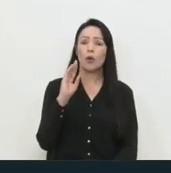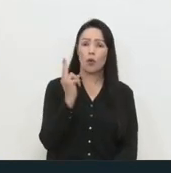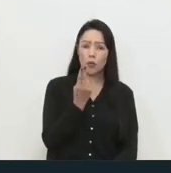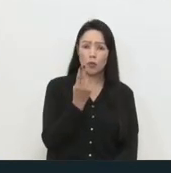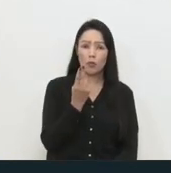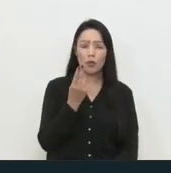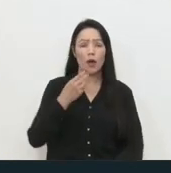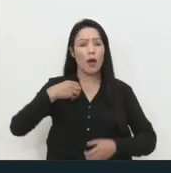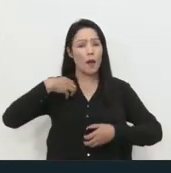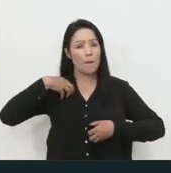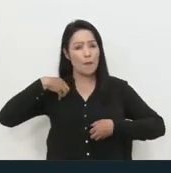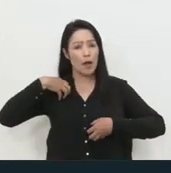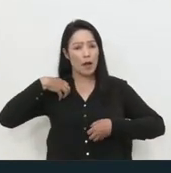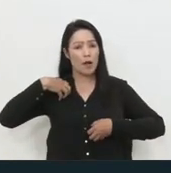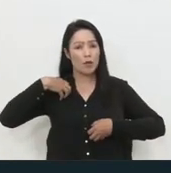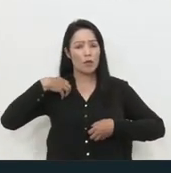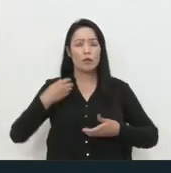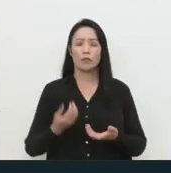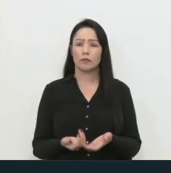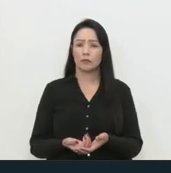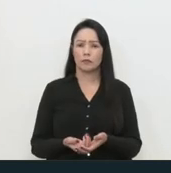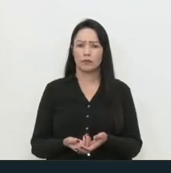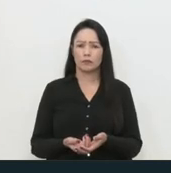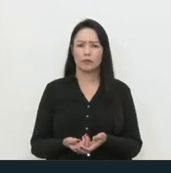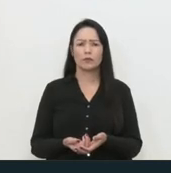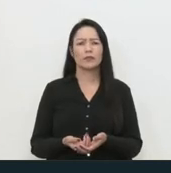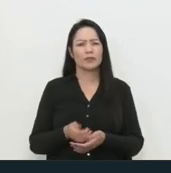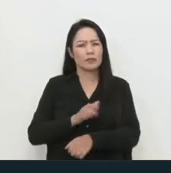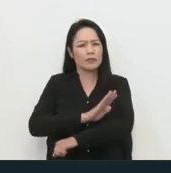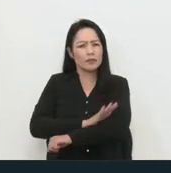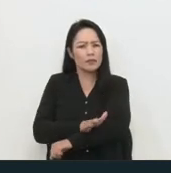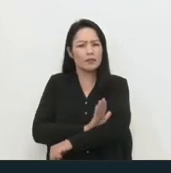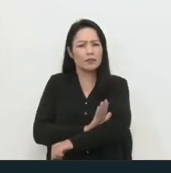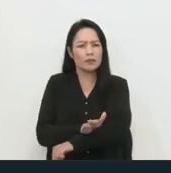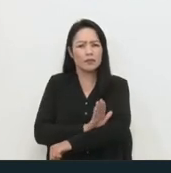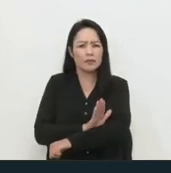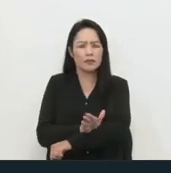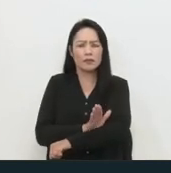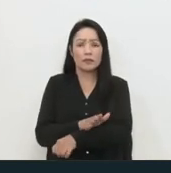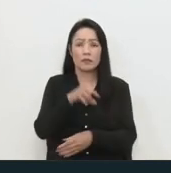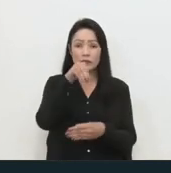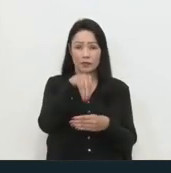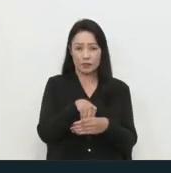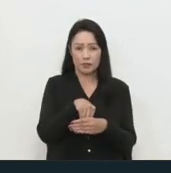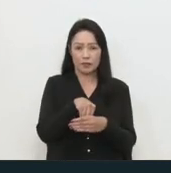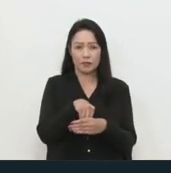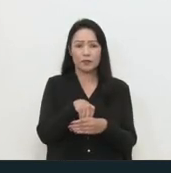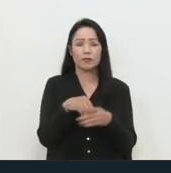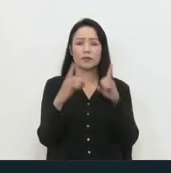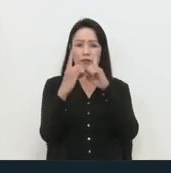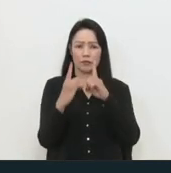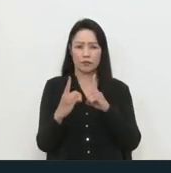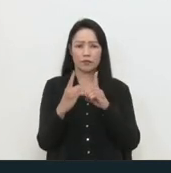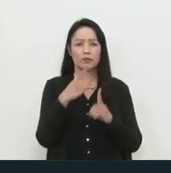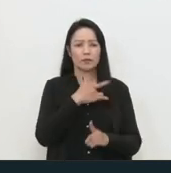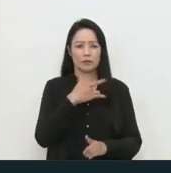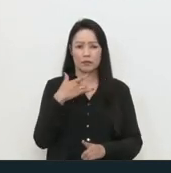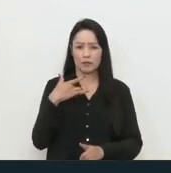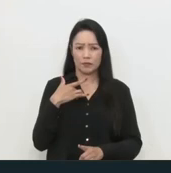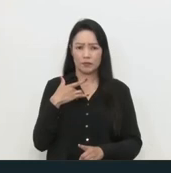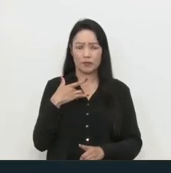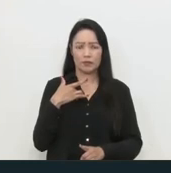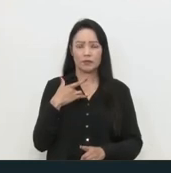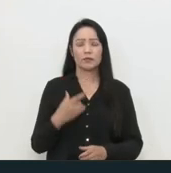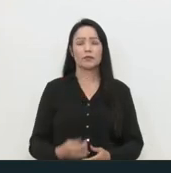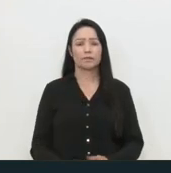veja racismo dentro da Saúde Isso demonstra que